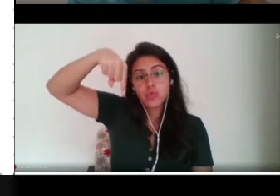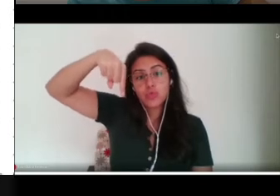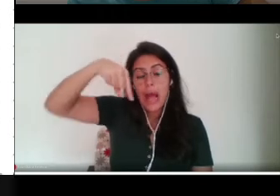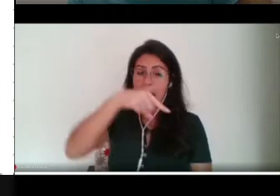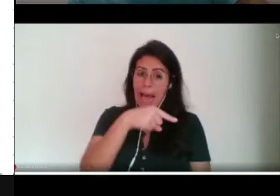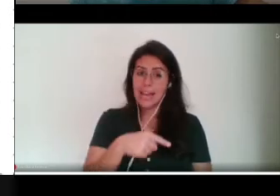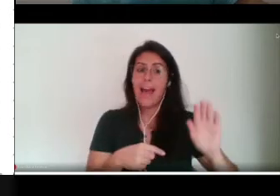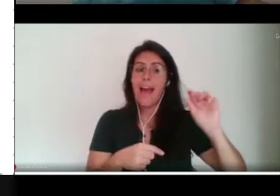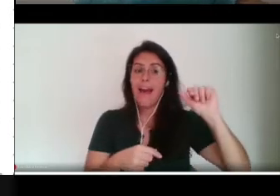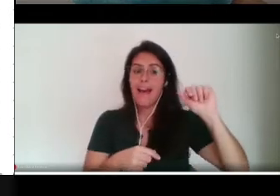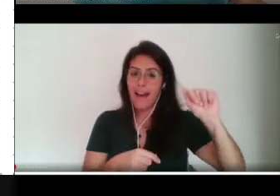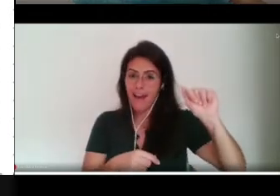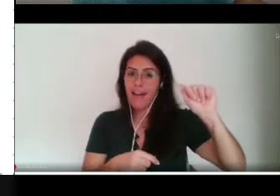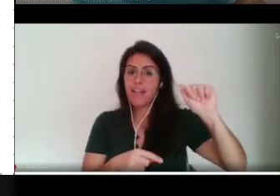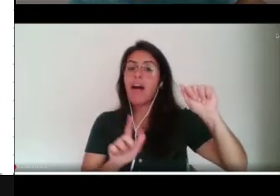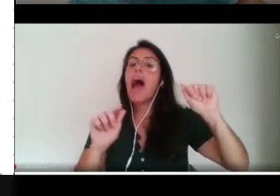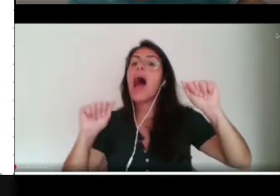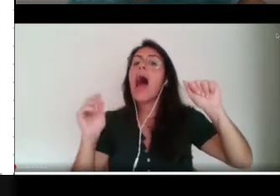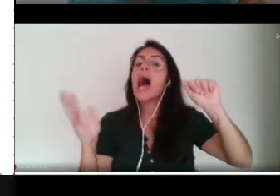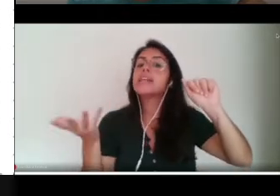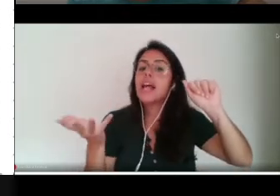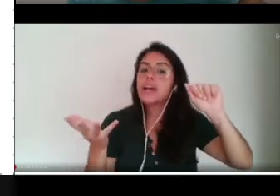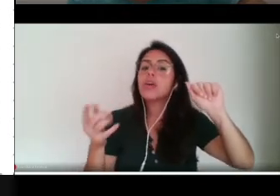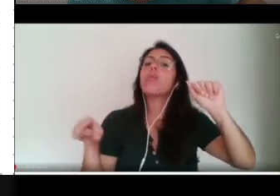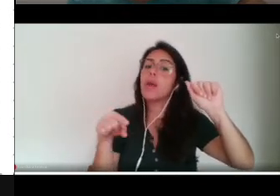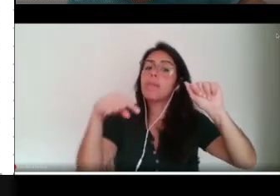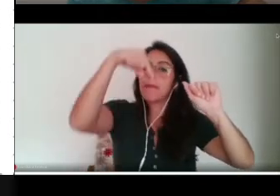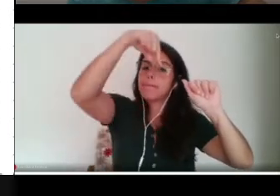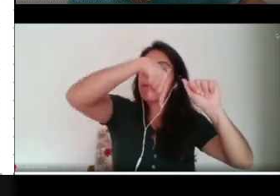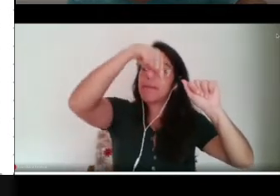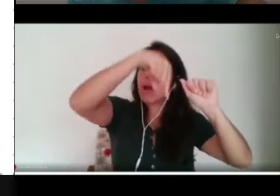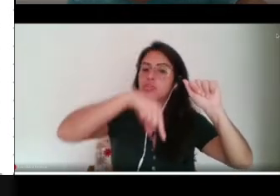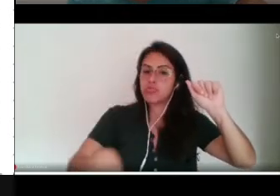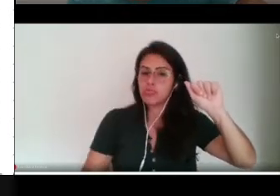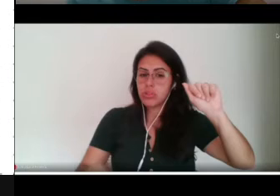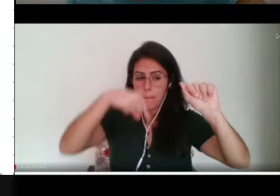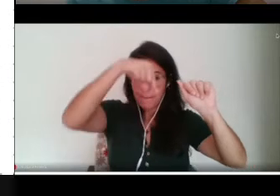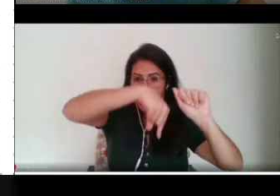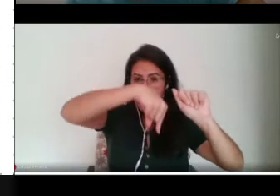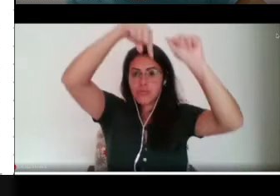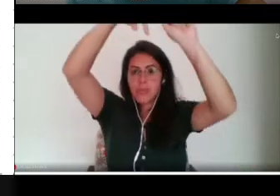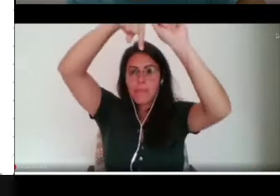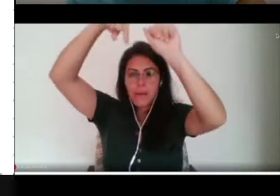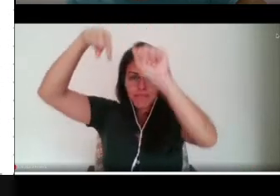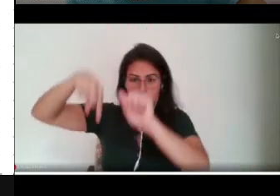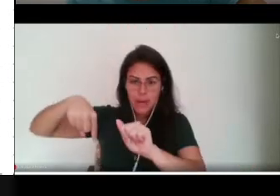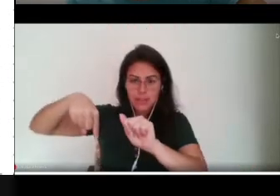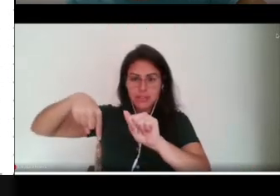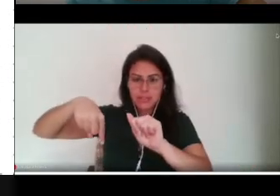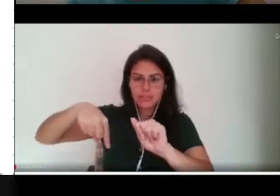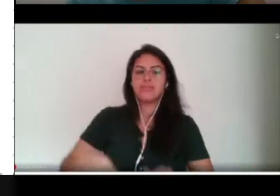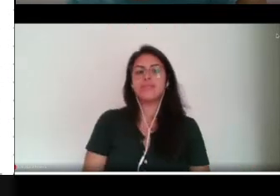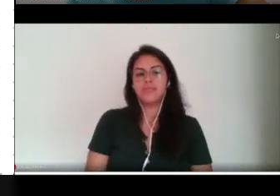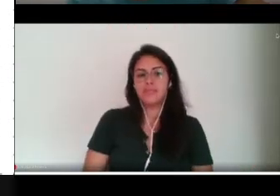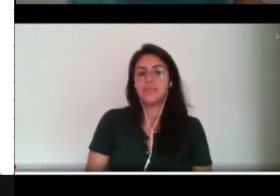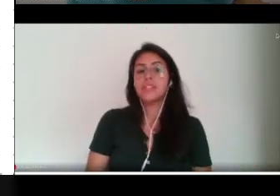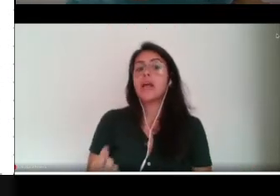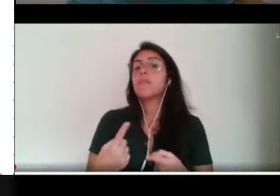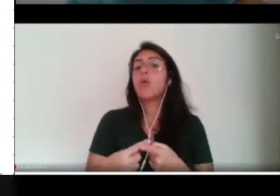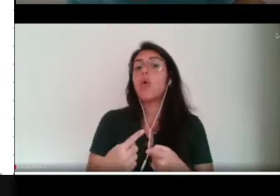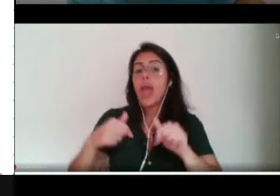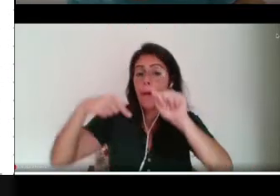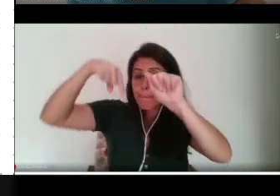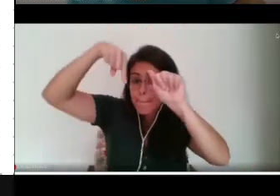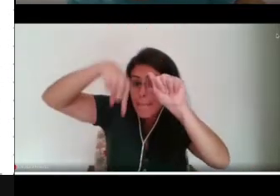está apontando para baixo. E por que que aqui ela é negativa? Porque se ela está apontando para baixo e o